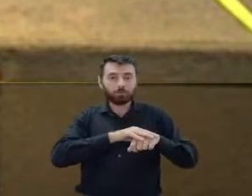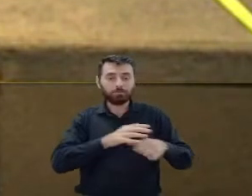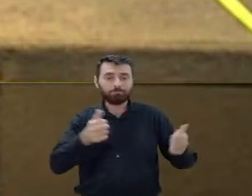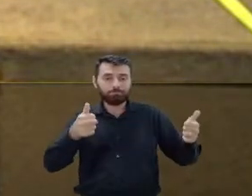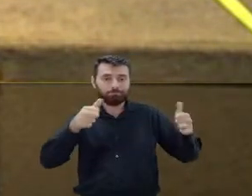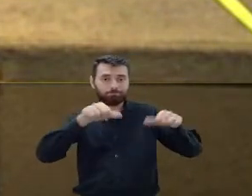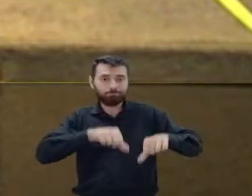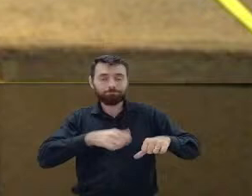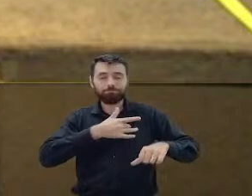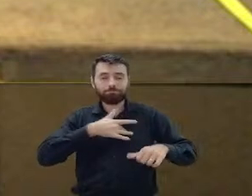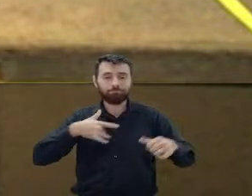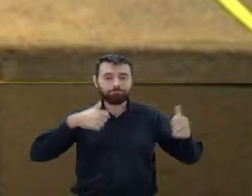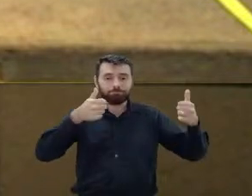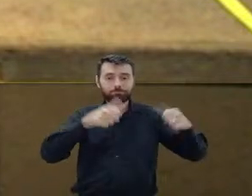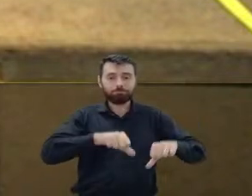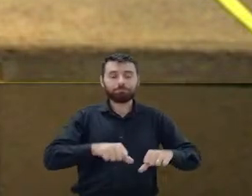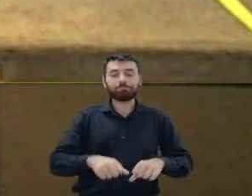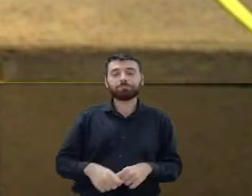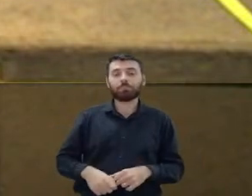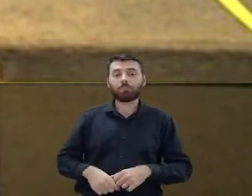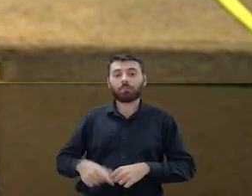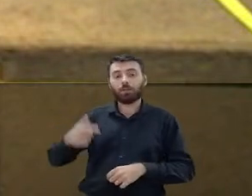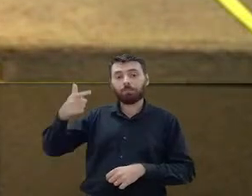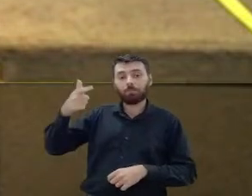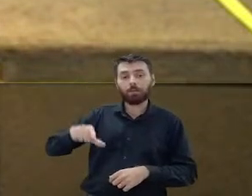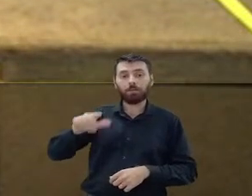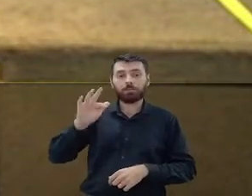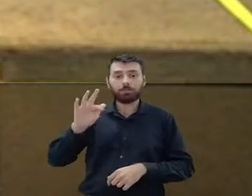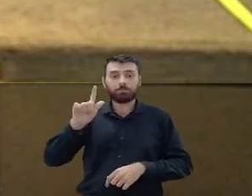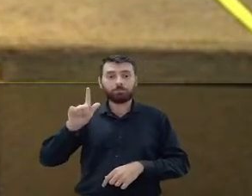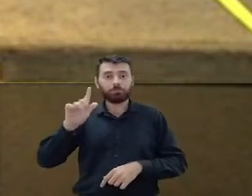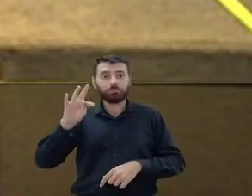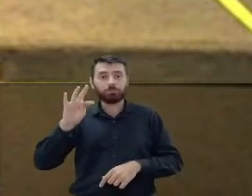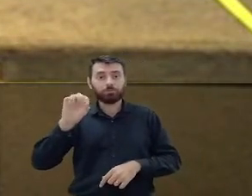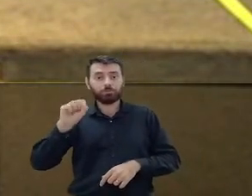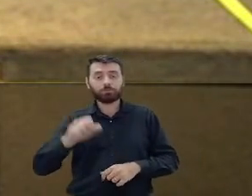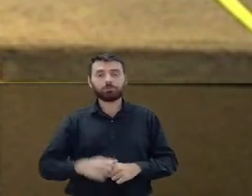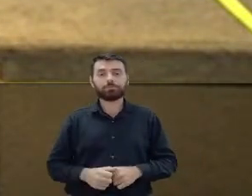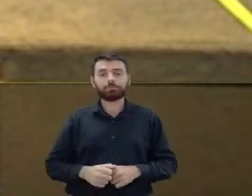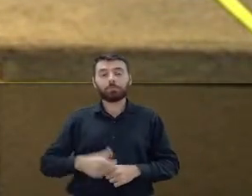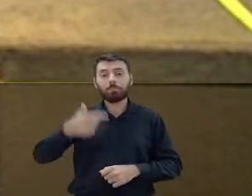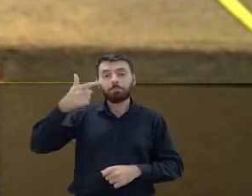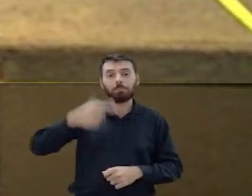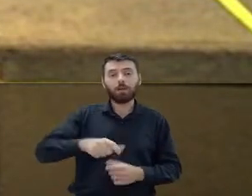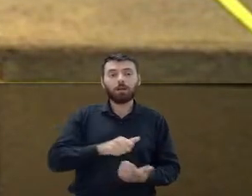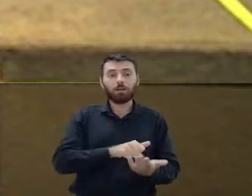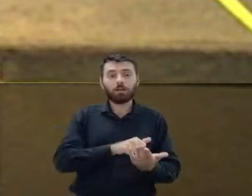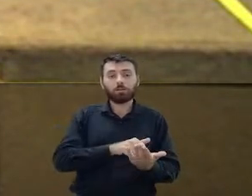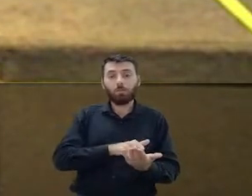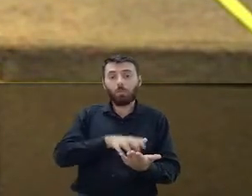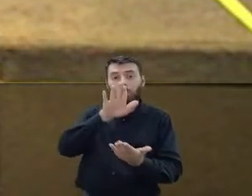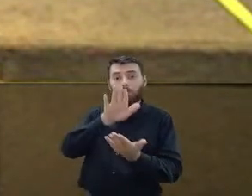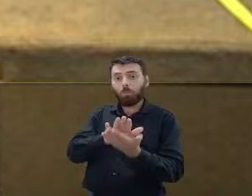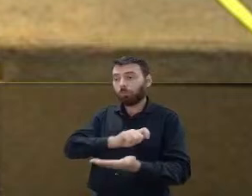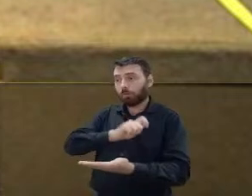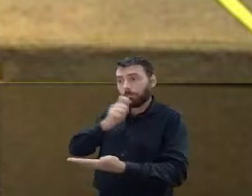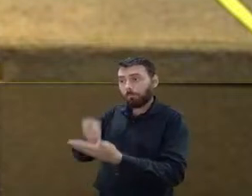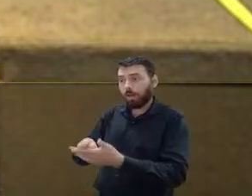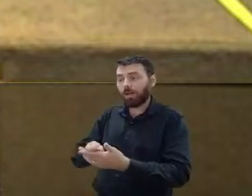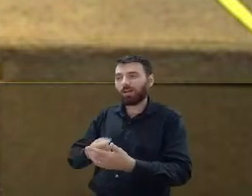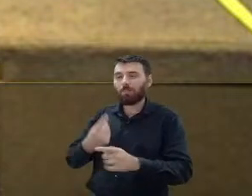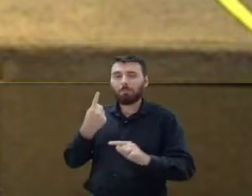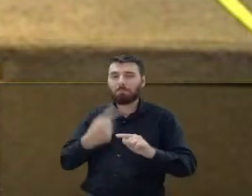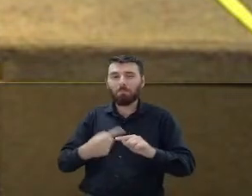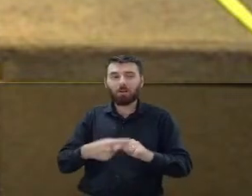FGTS, a condenação da reclamada a pagar título de dano moral em decorrência dos acontecimentos da empresa em relação